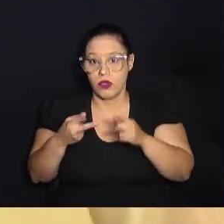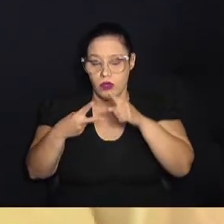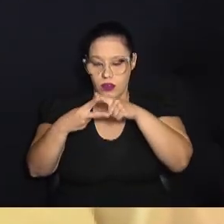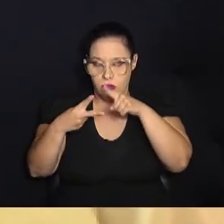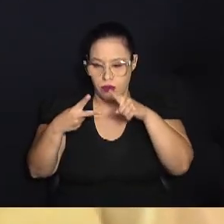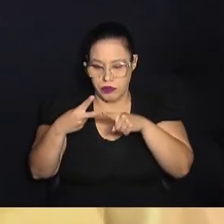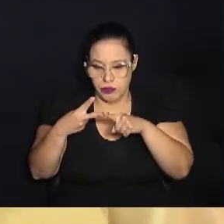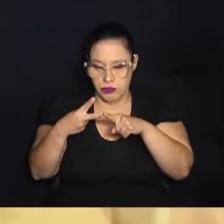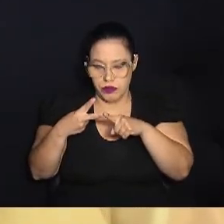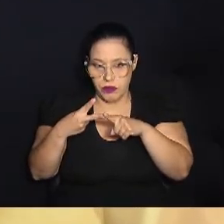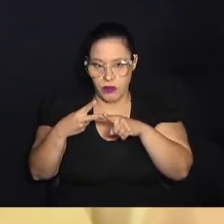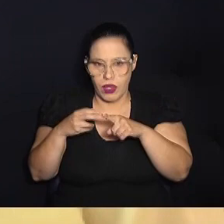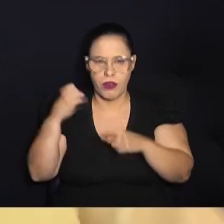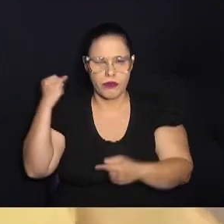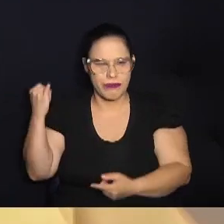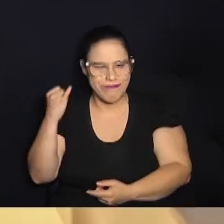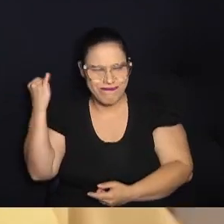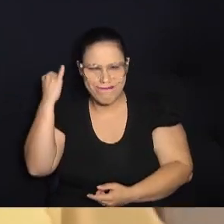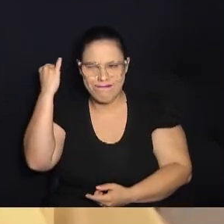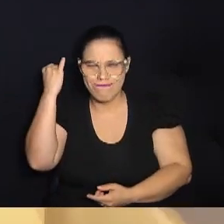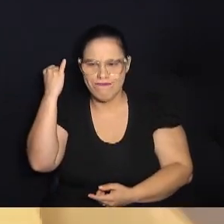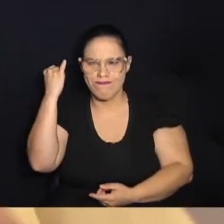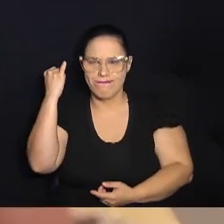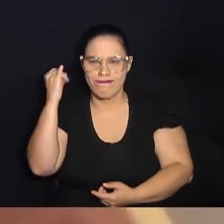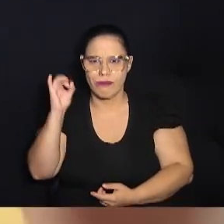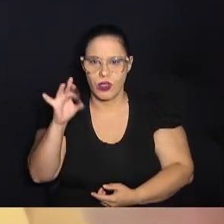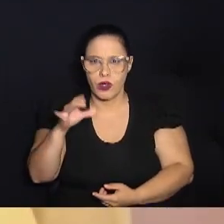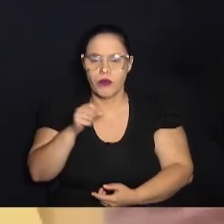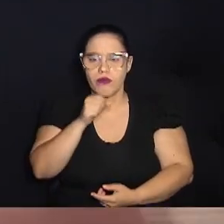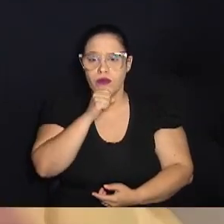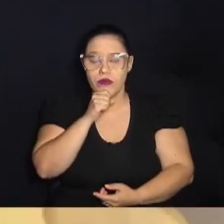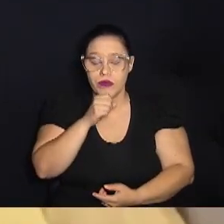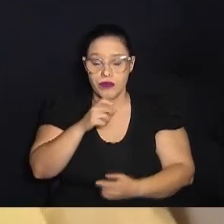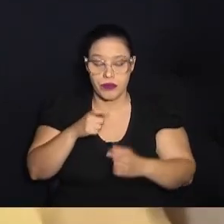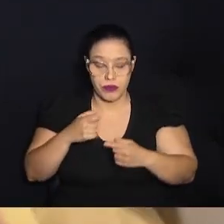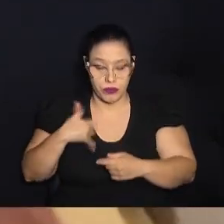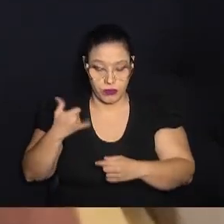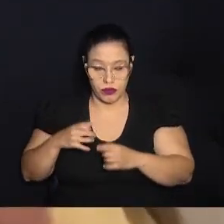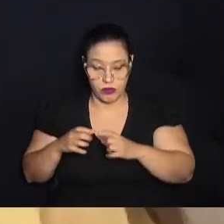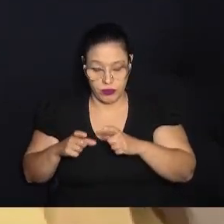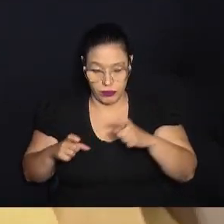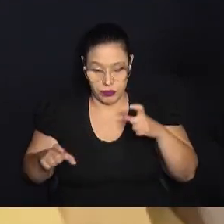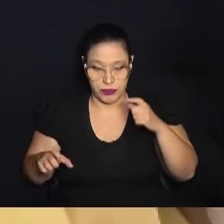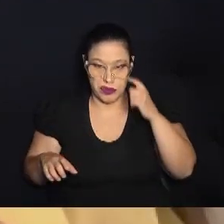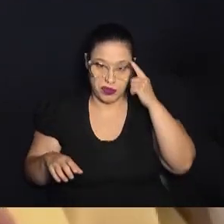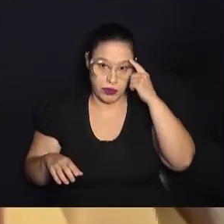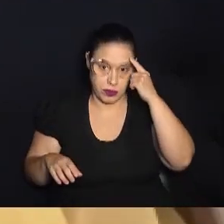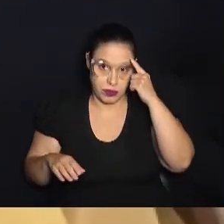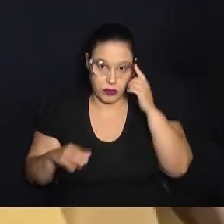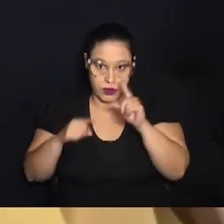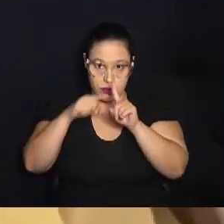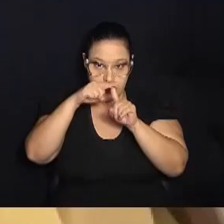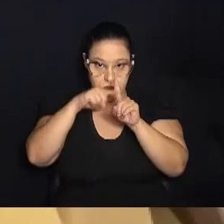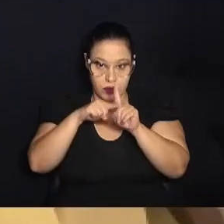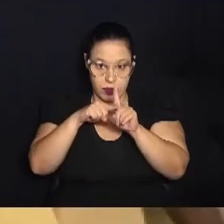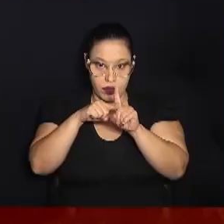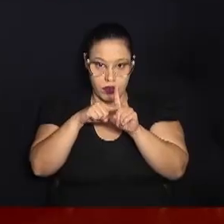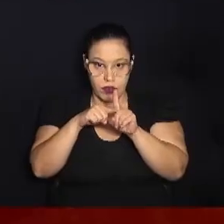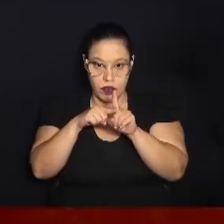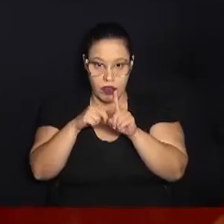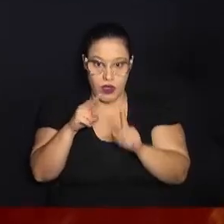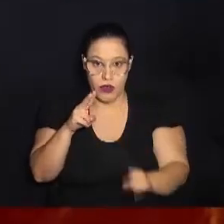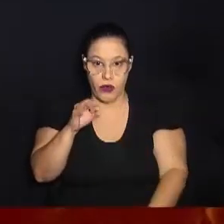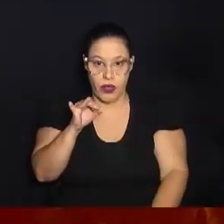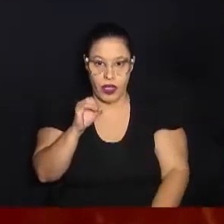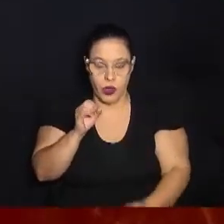gente tem dois movimentos aí que são muito importantes, não só para os idosos, mas em qualquer idade. É que quando a temperatura cai, os